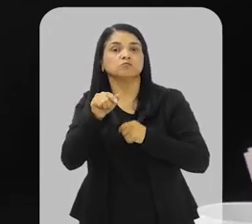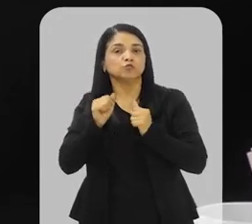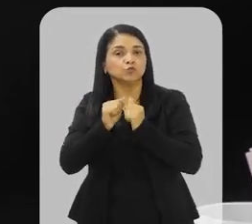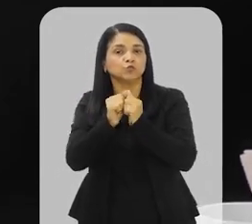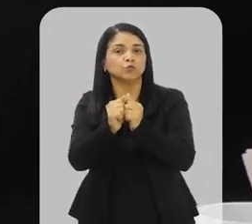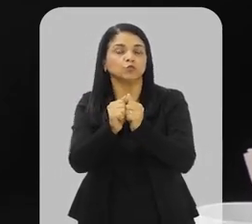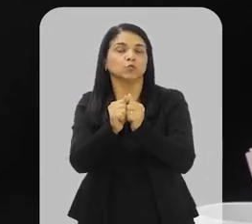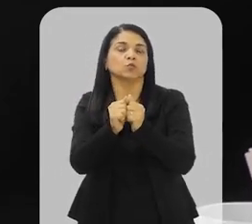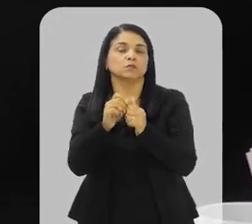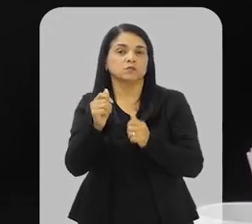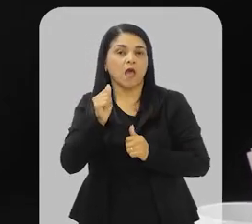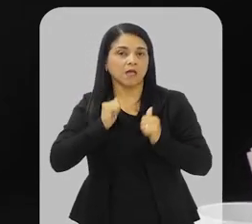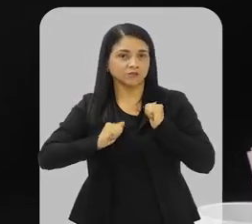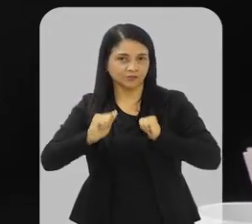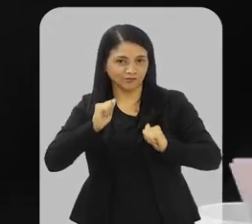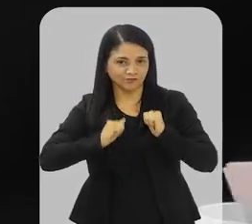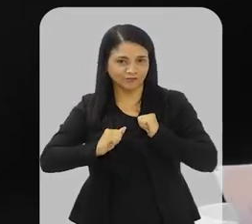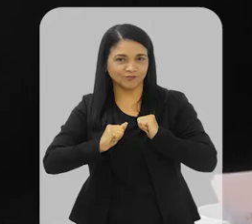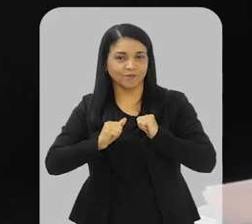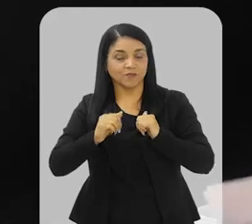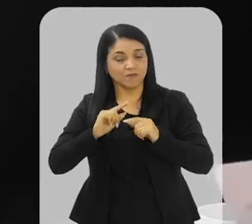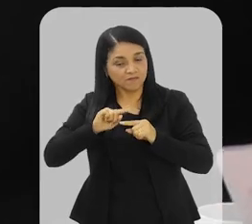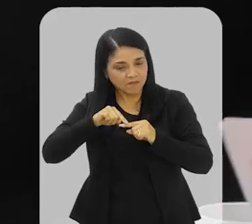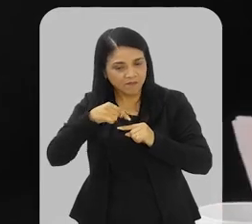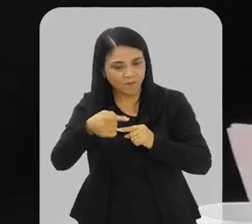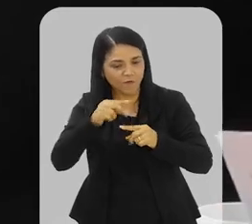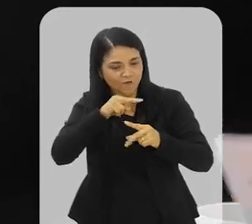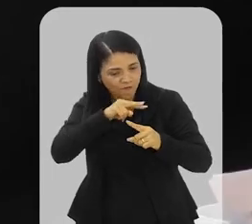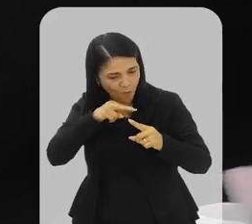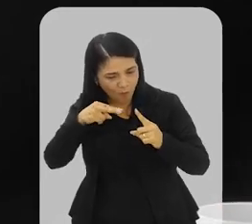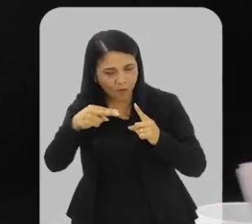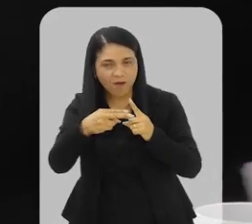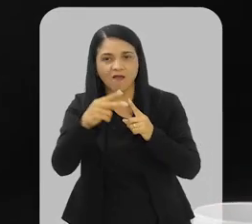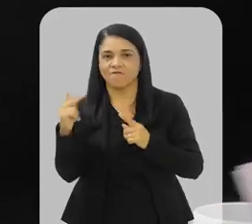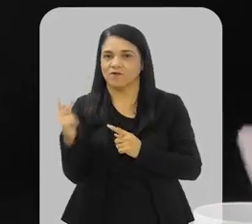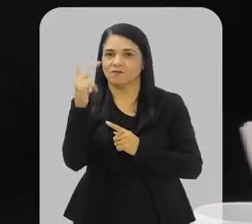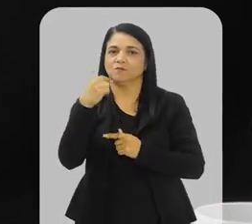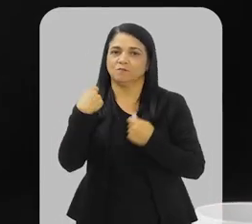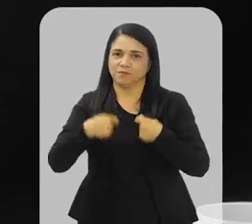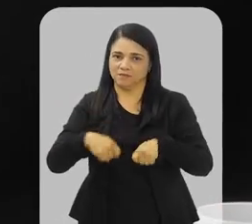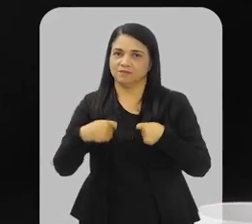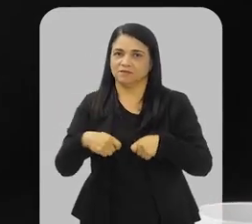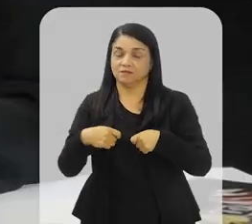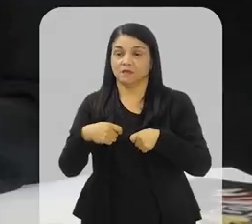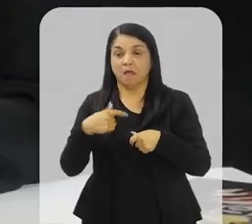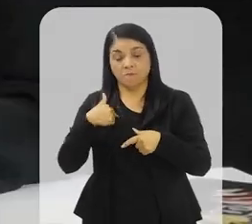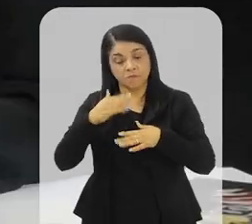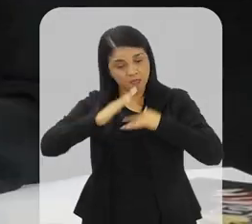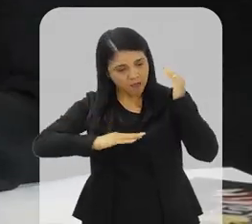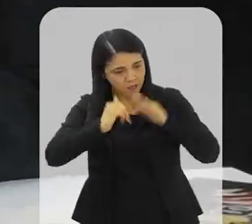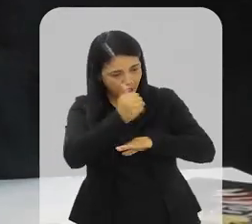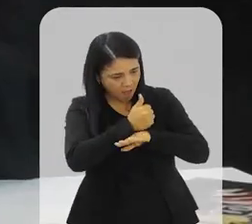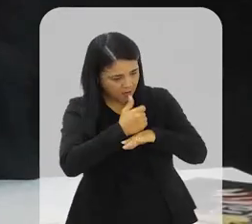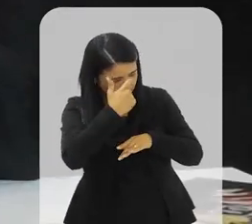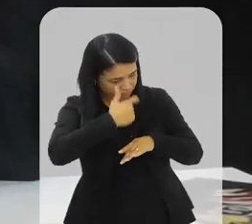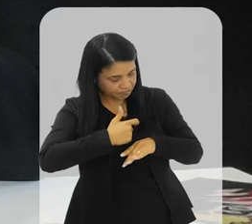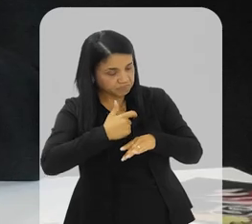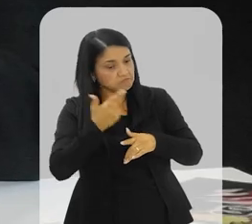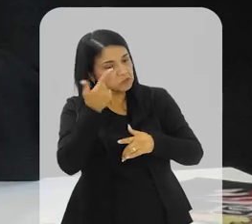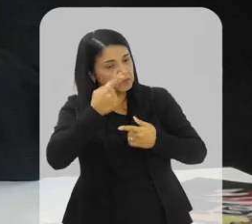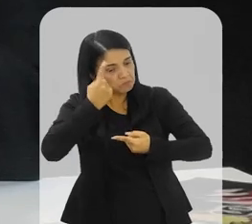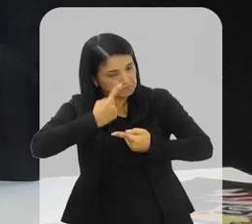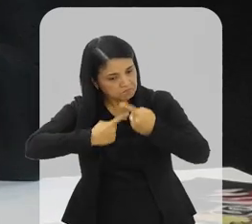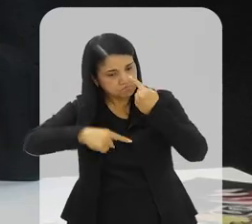Artistas então que agora passar esse momento a gente tenha esse olhar pelo menos de valorização né A minha carreira ela deu uma uma